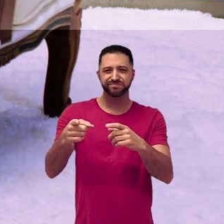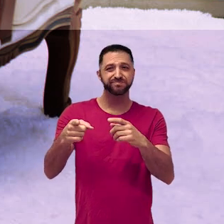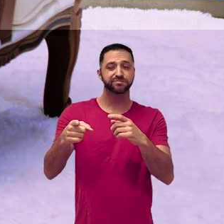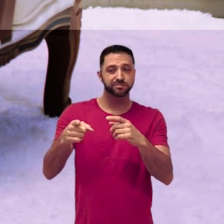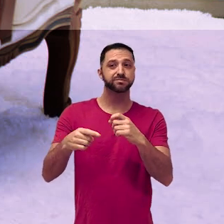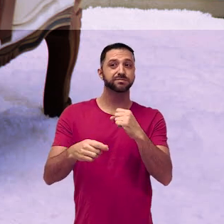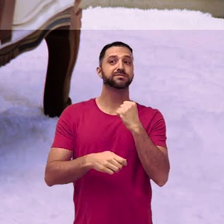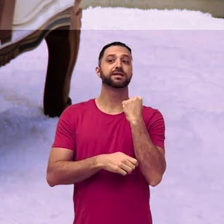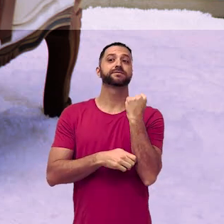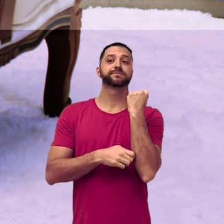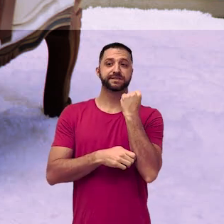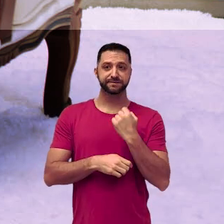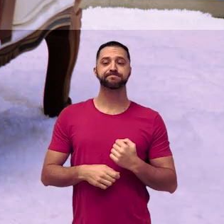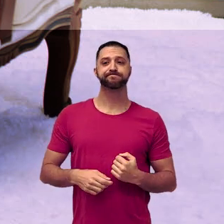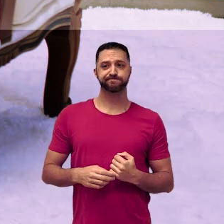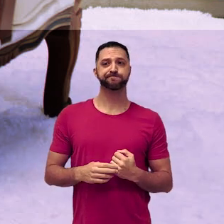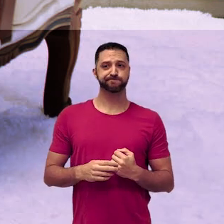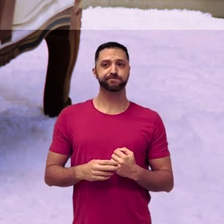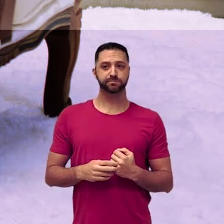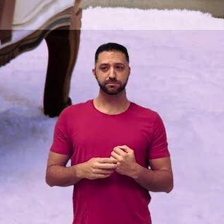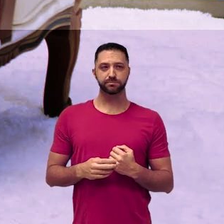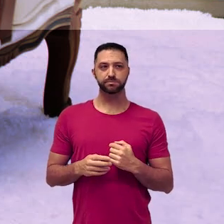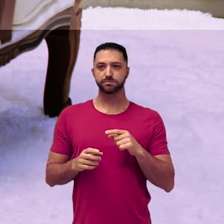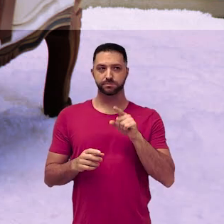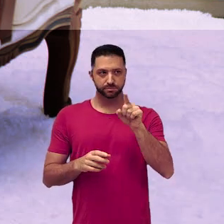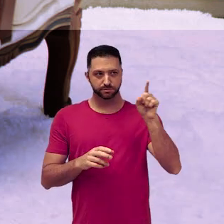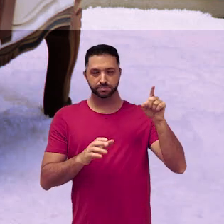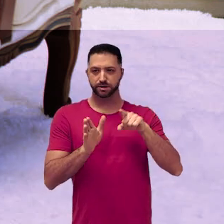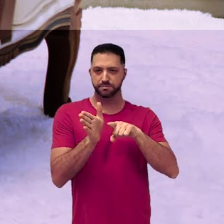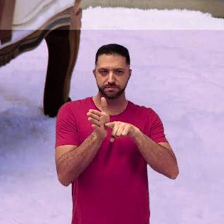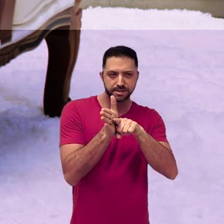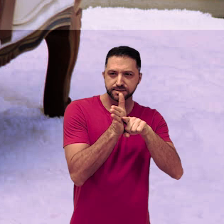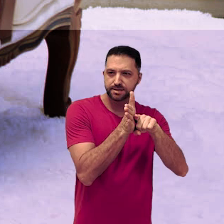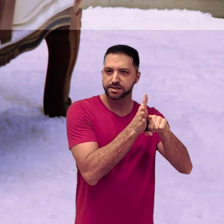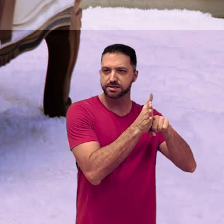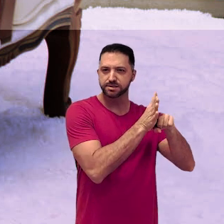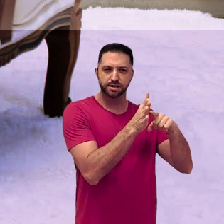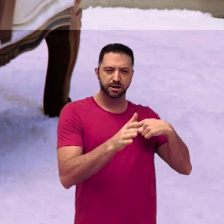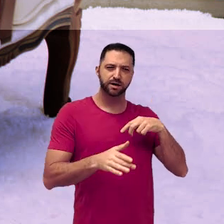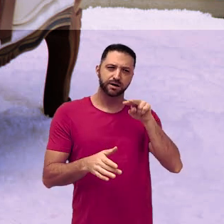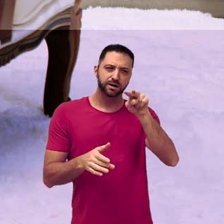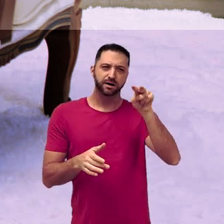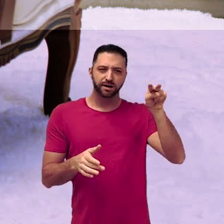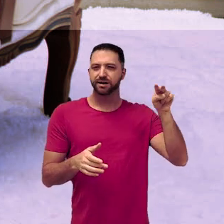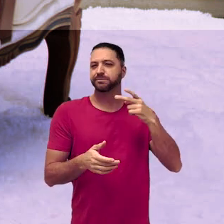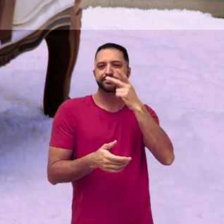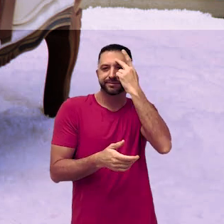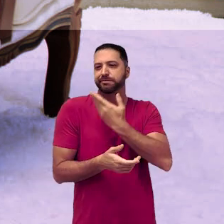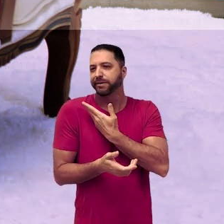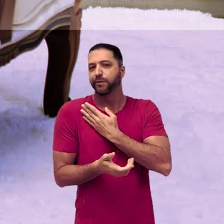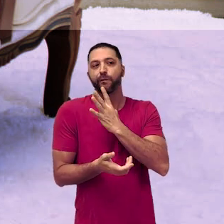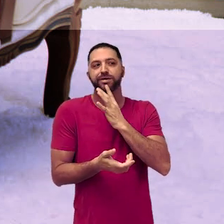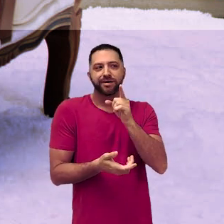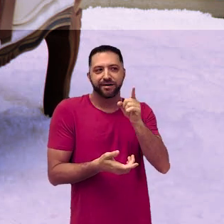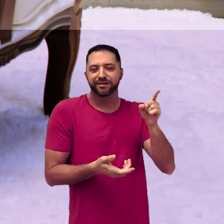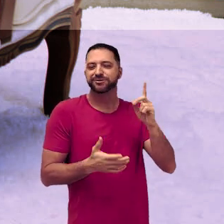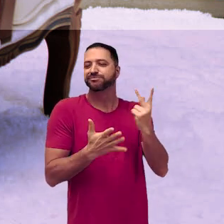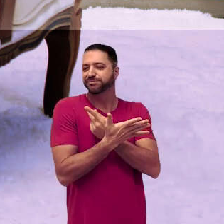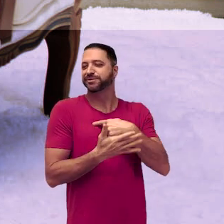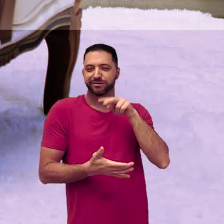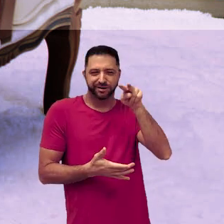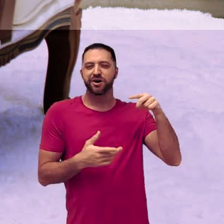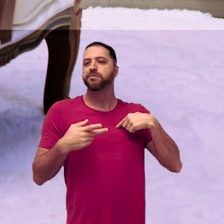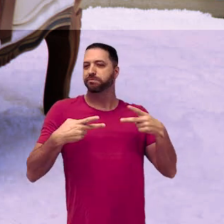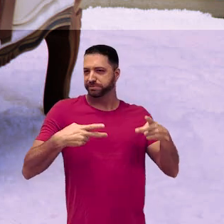séria. Inclusive, pesquisas demonstram, e a gente vê isso no dia a dia, com as pessoas que a gente conhece, que